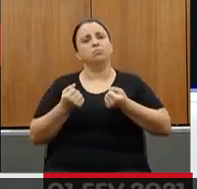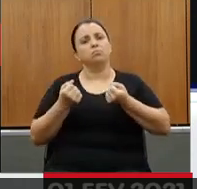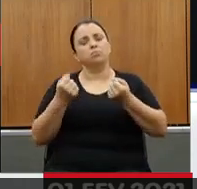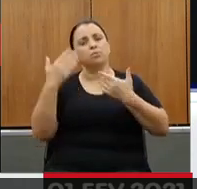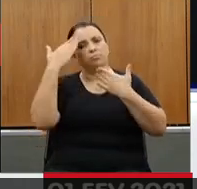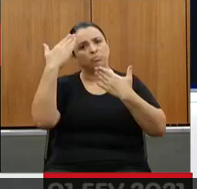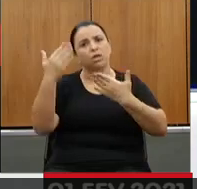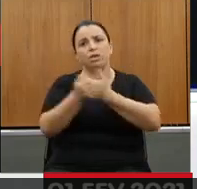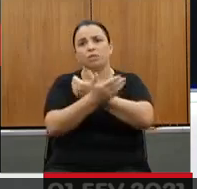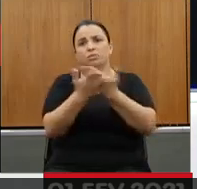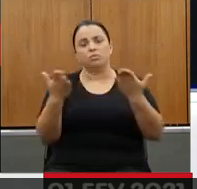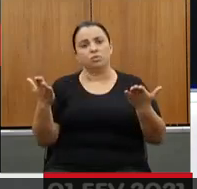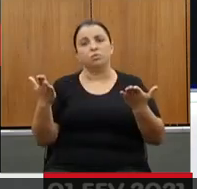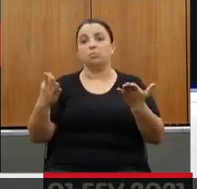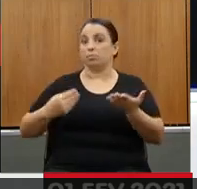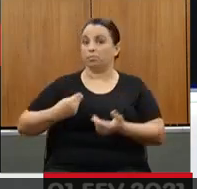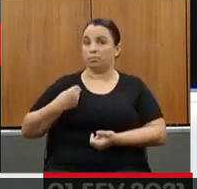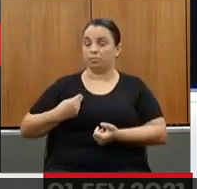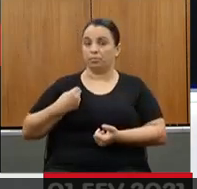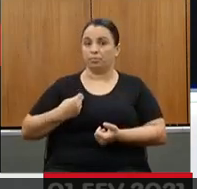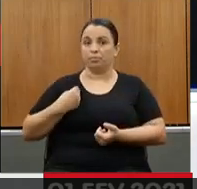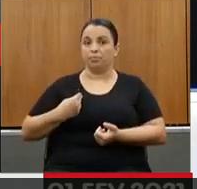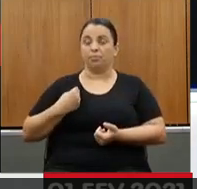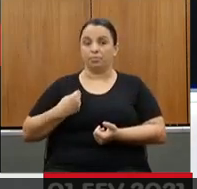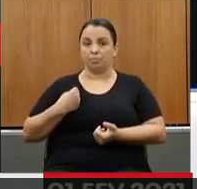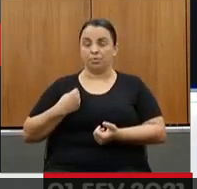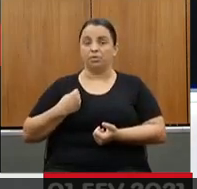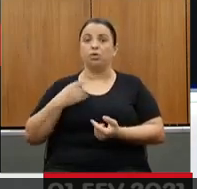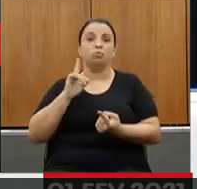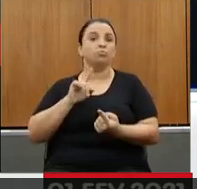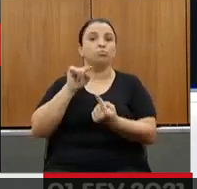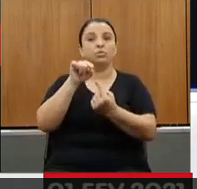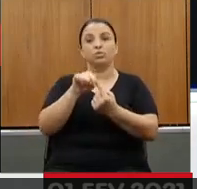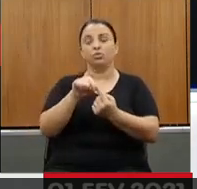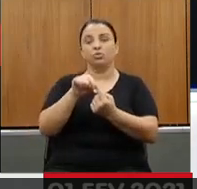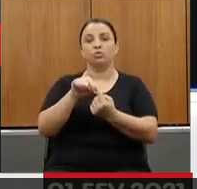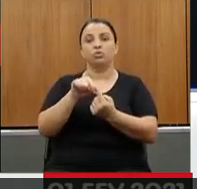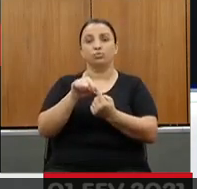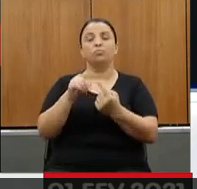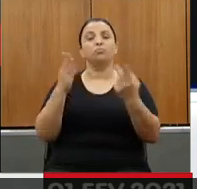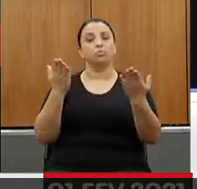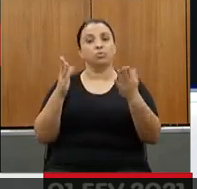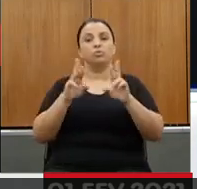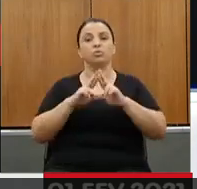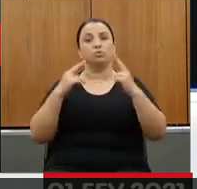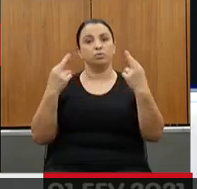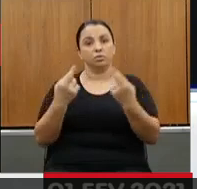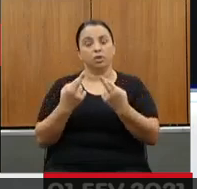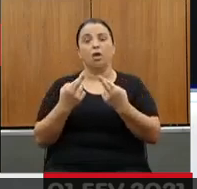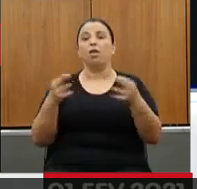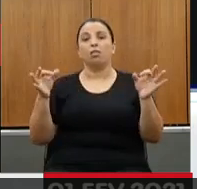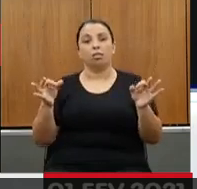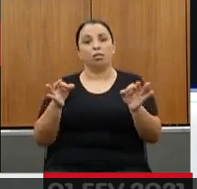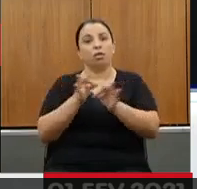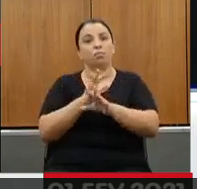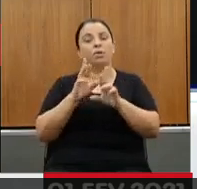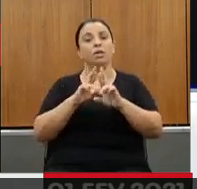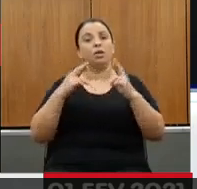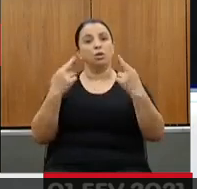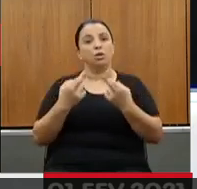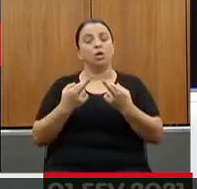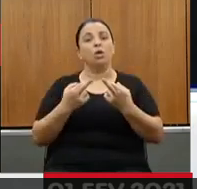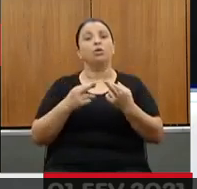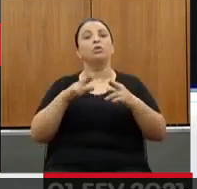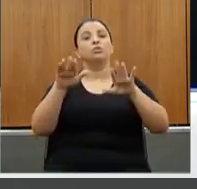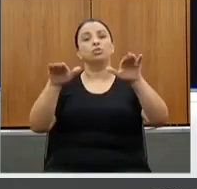honrosa presença, em cumprido objetivo da convocação, encerra a reunião convocando as deputadas